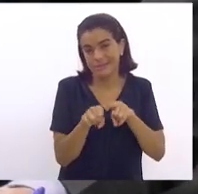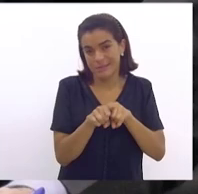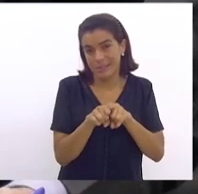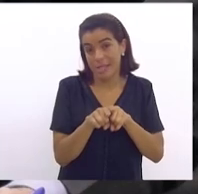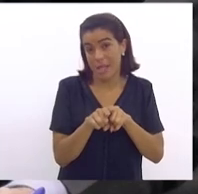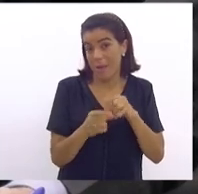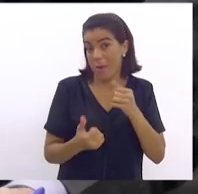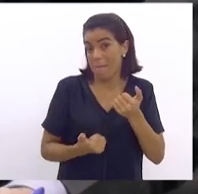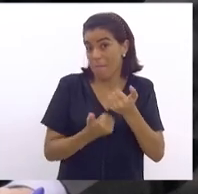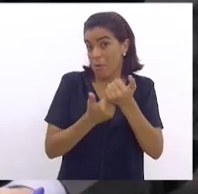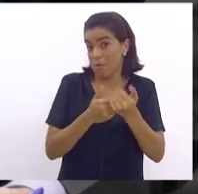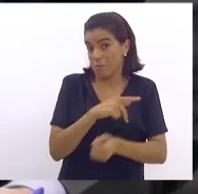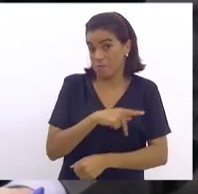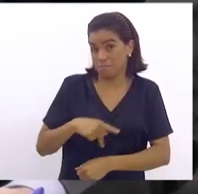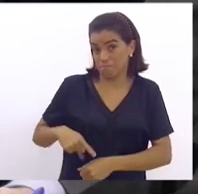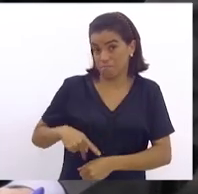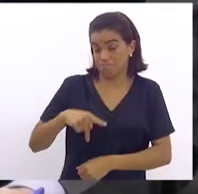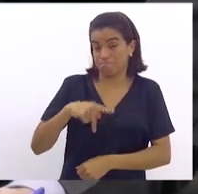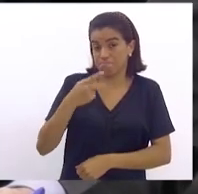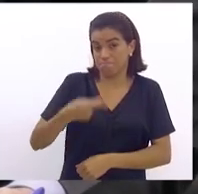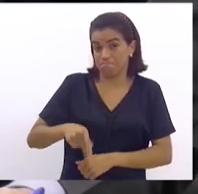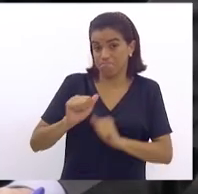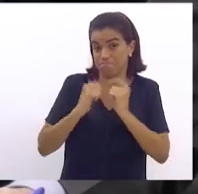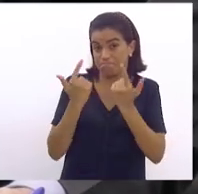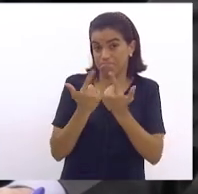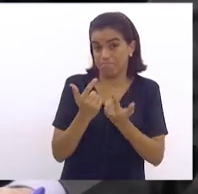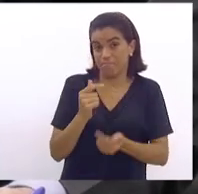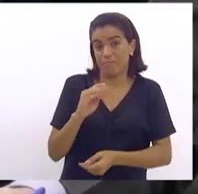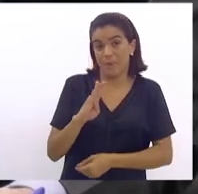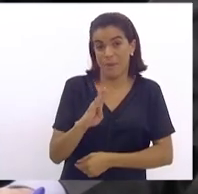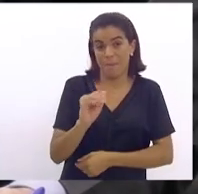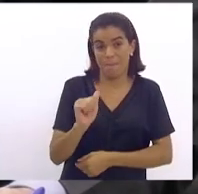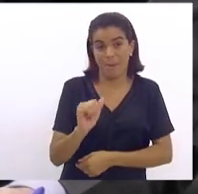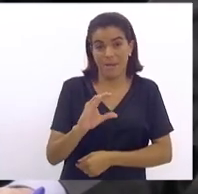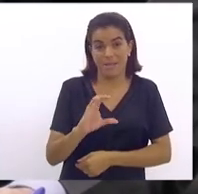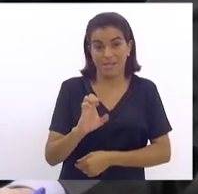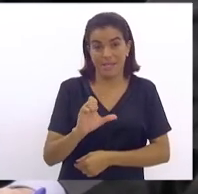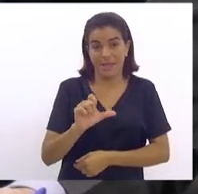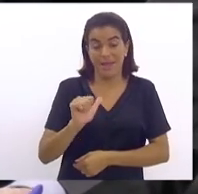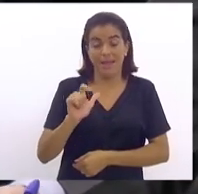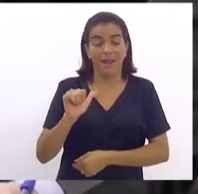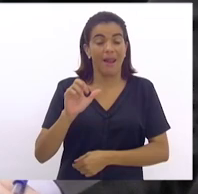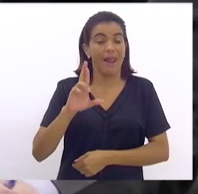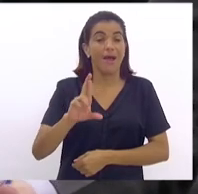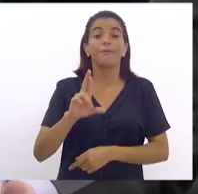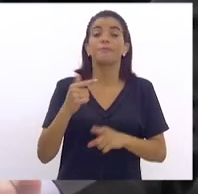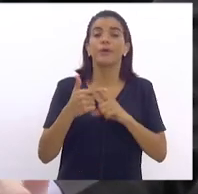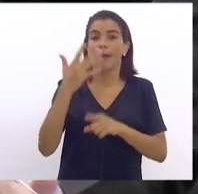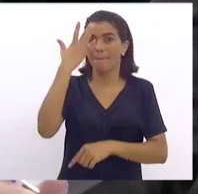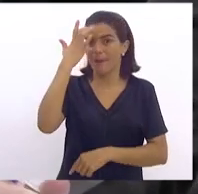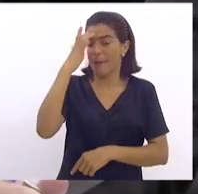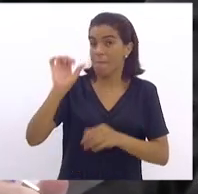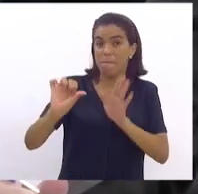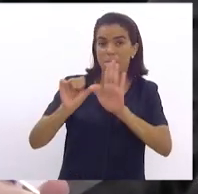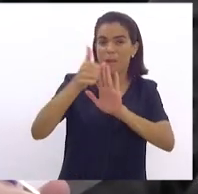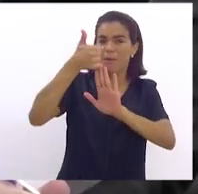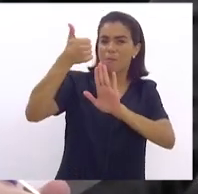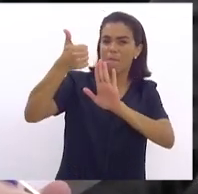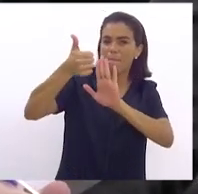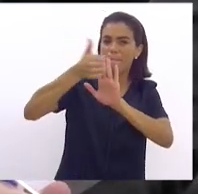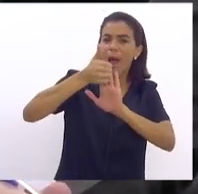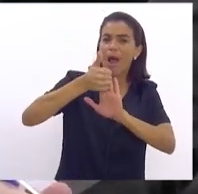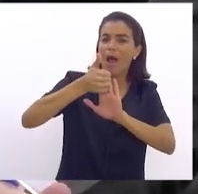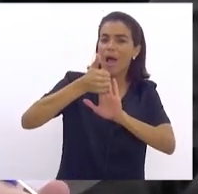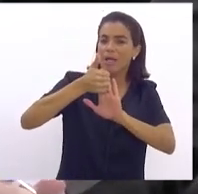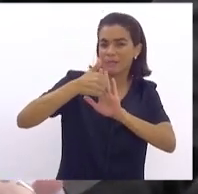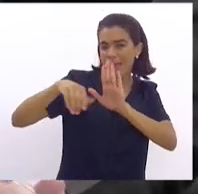do presidente da Casa, deputado Rodrigo Bacelar, porque é o primeiro item da pauta de amanhã do plenário, como em